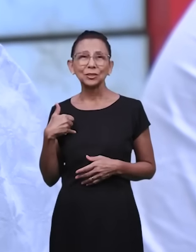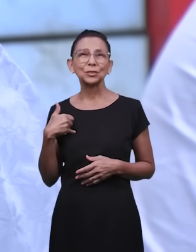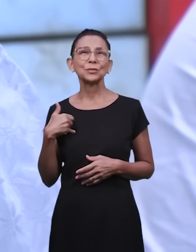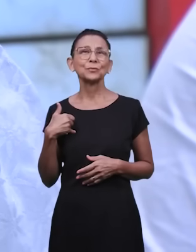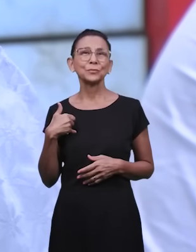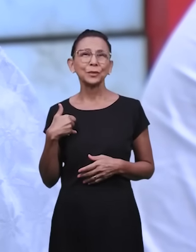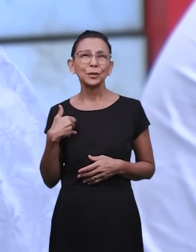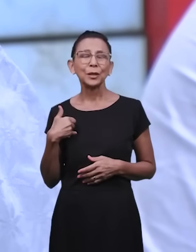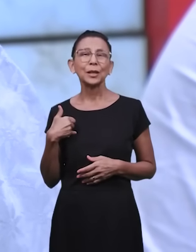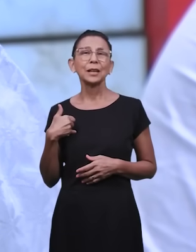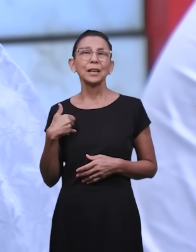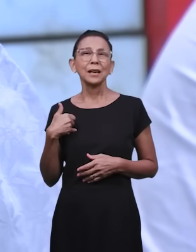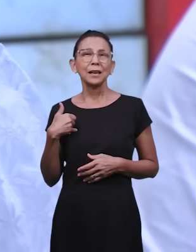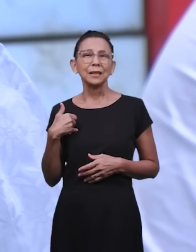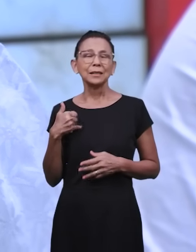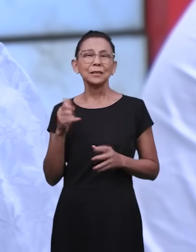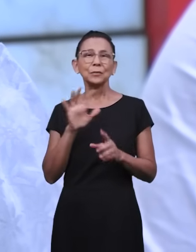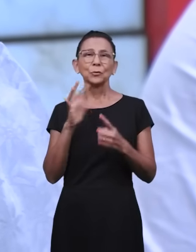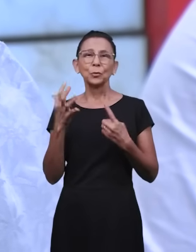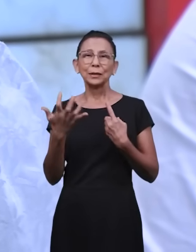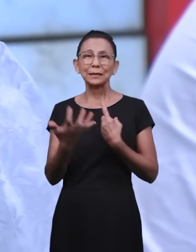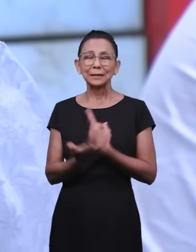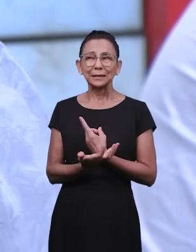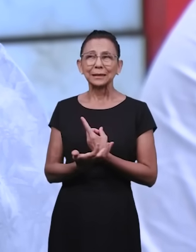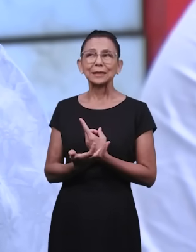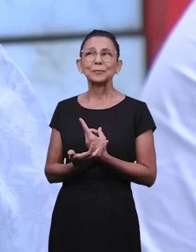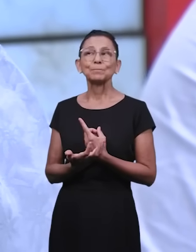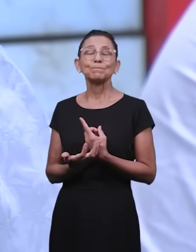algumas dúvidas quanto à definição da